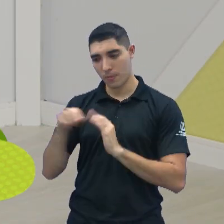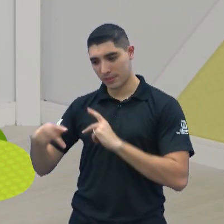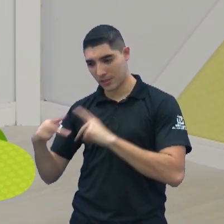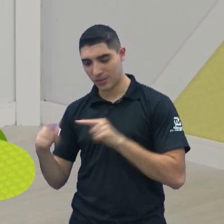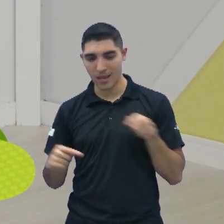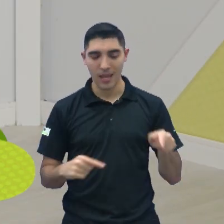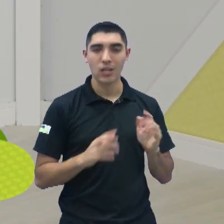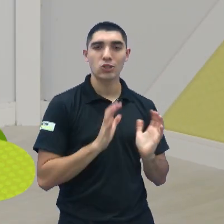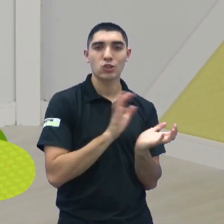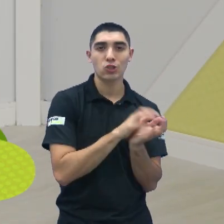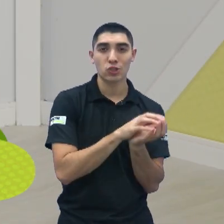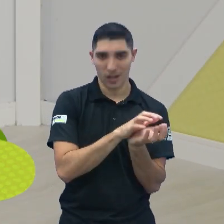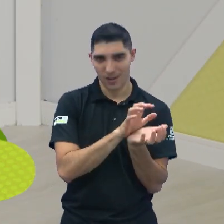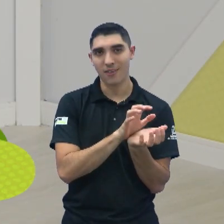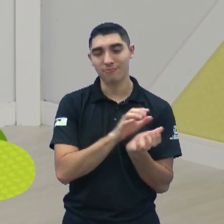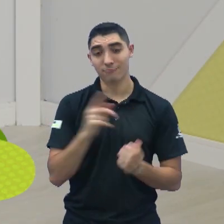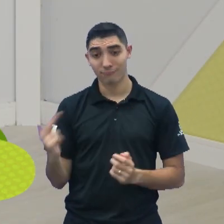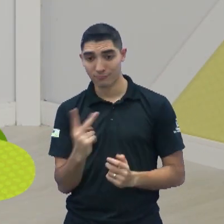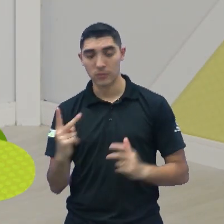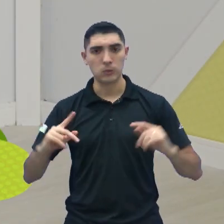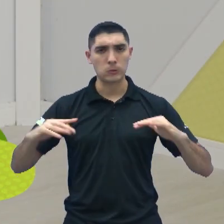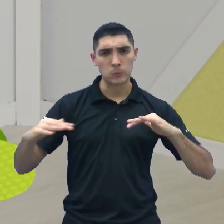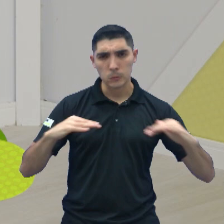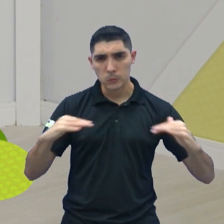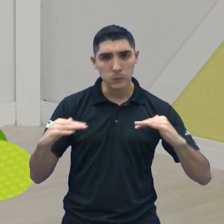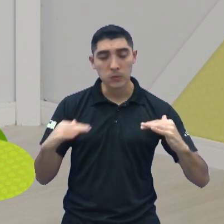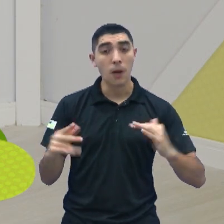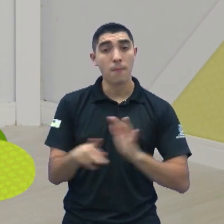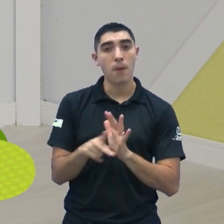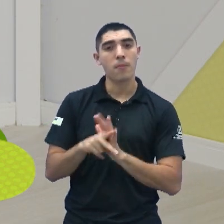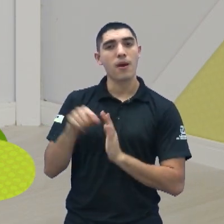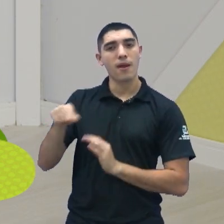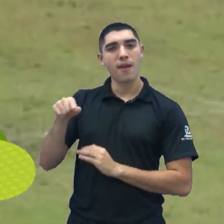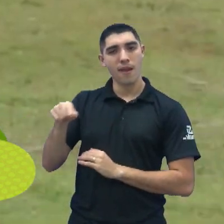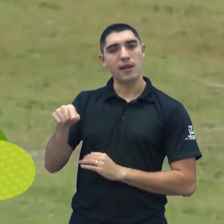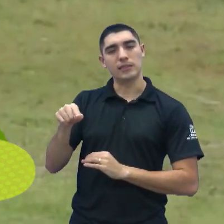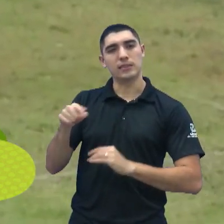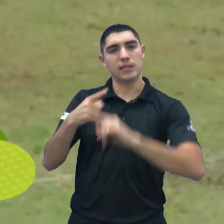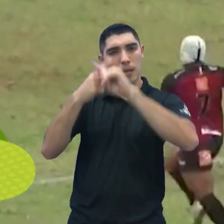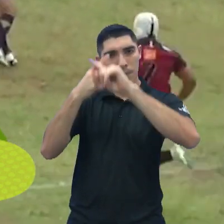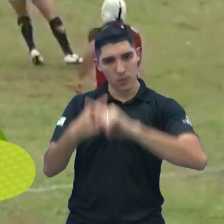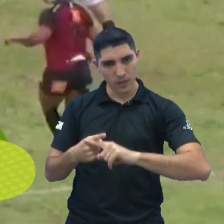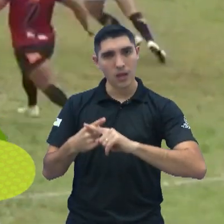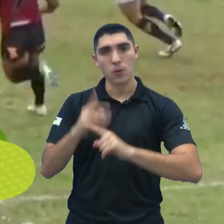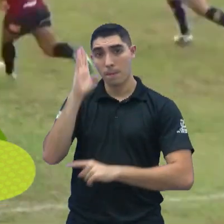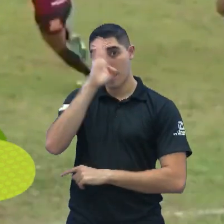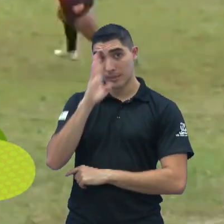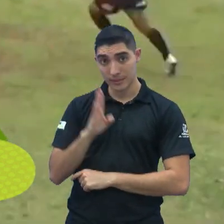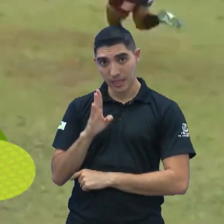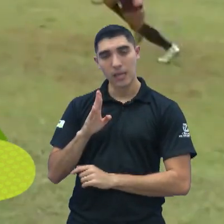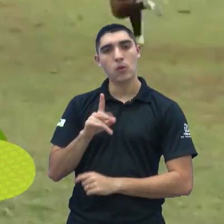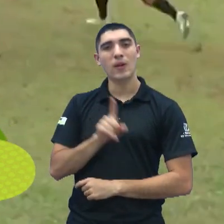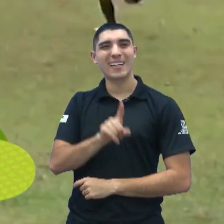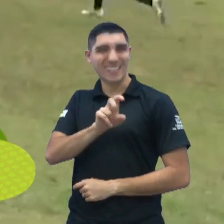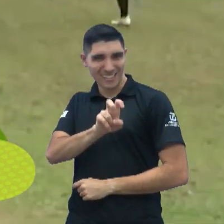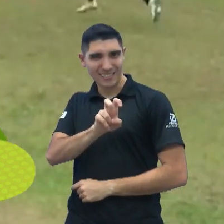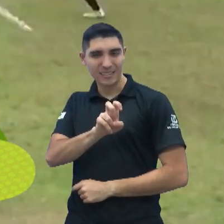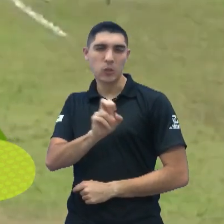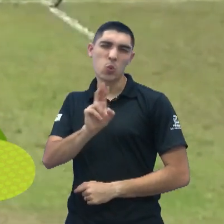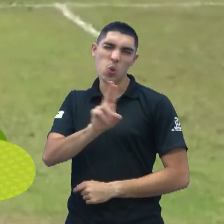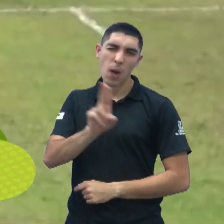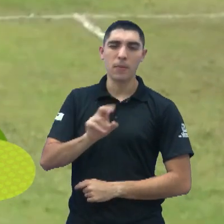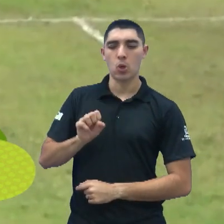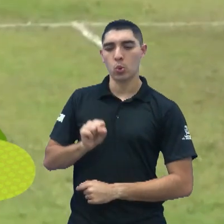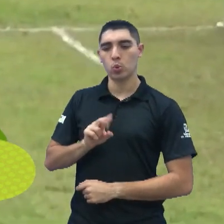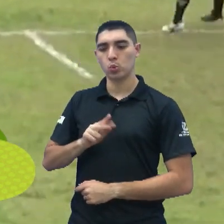grande clássico da quinta e penúltima rodada do hexagonal final do Campeonato Brasileiro de 15, que é o Super 12. E olha,